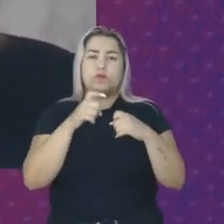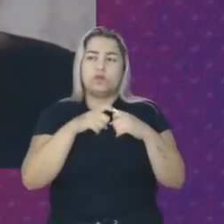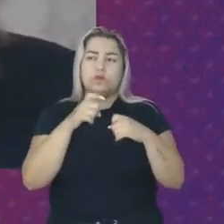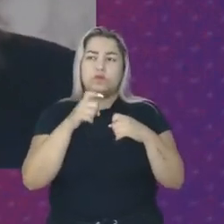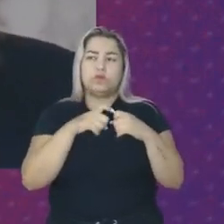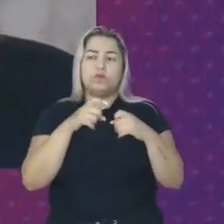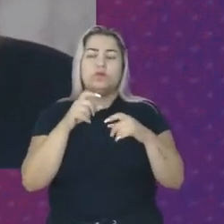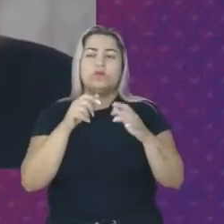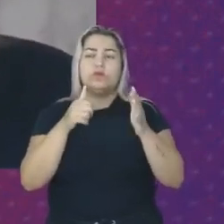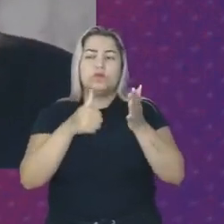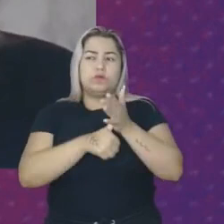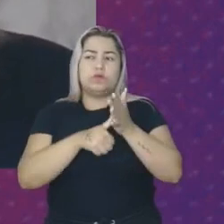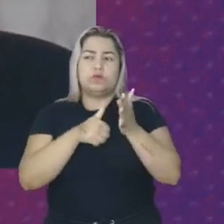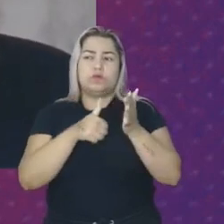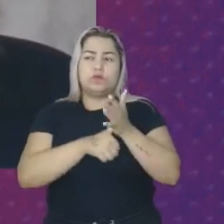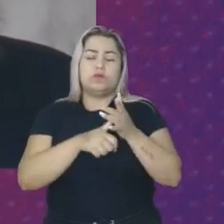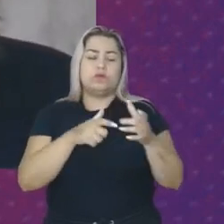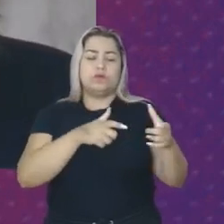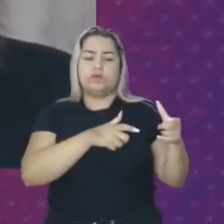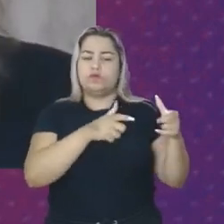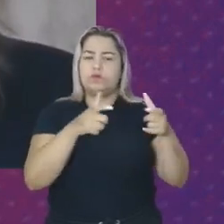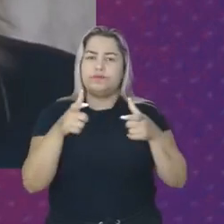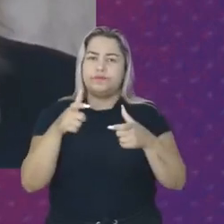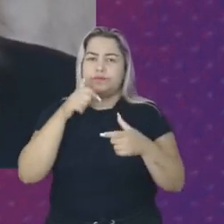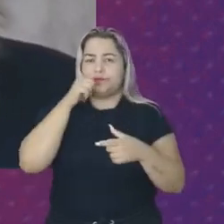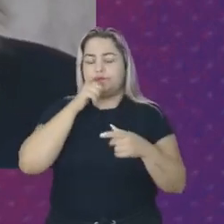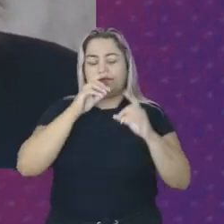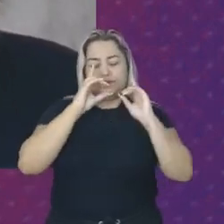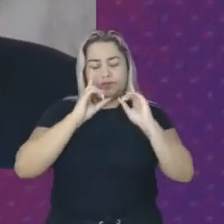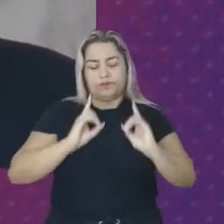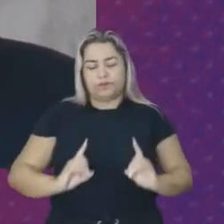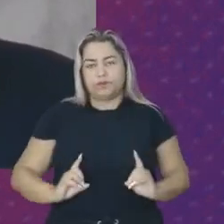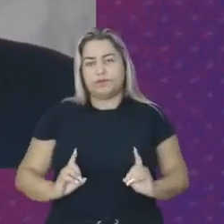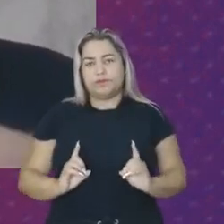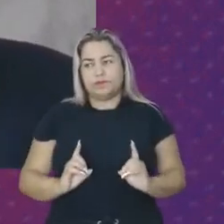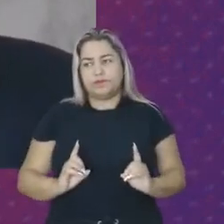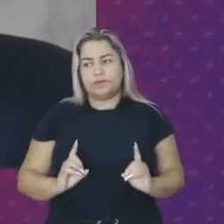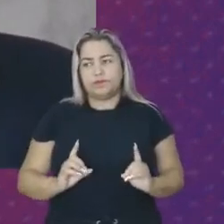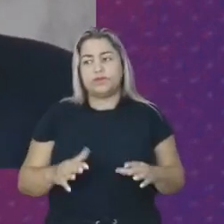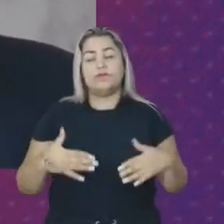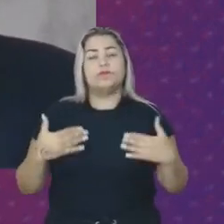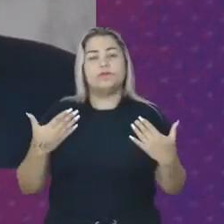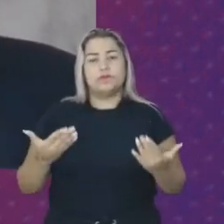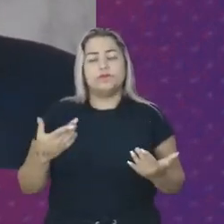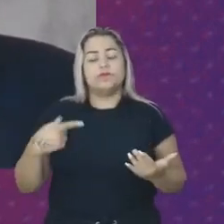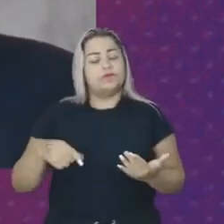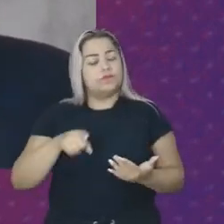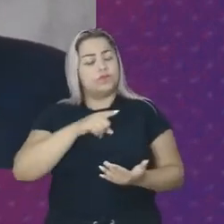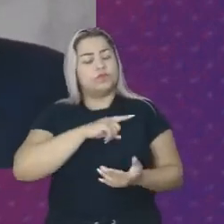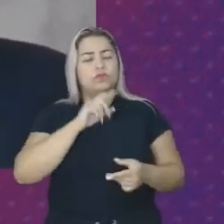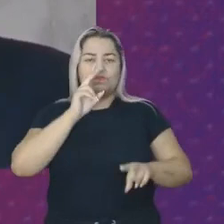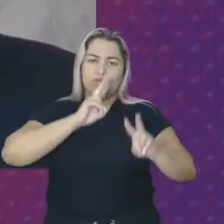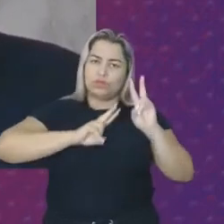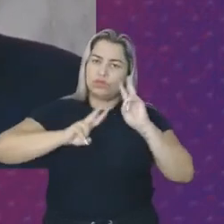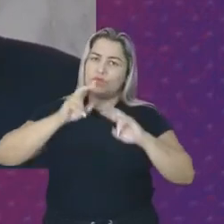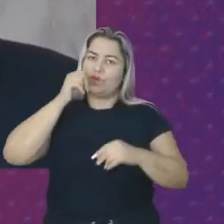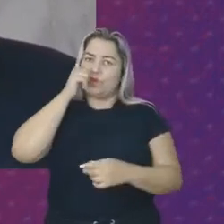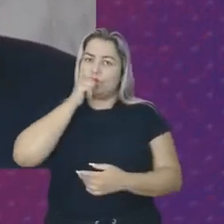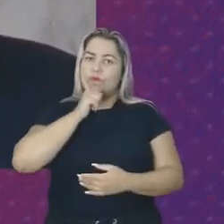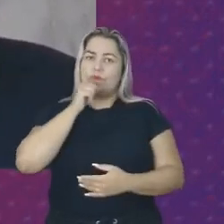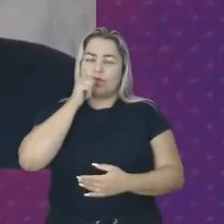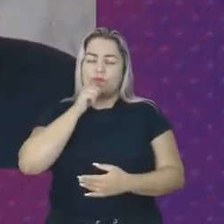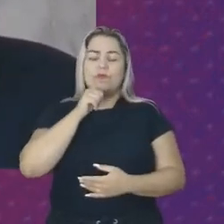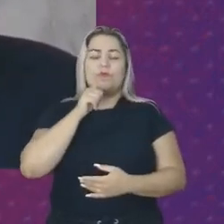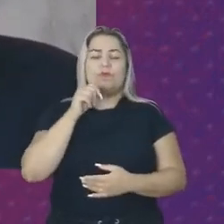gênero, geracional, territorial, mulheres com deficiência. Então, a nossa visão de mulheres é